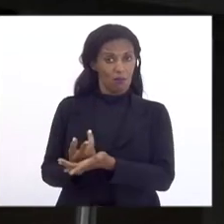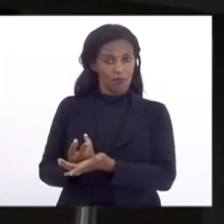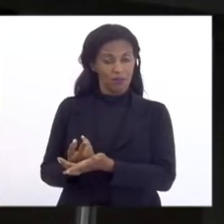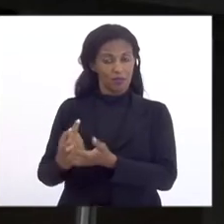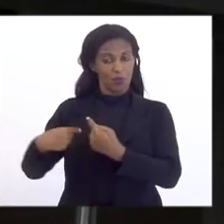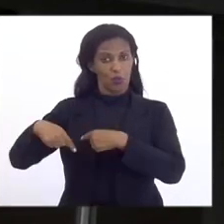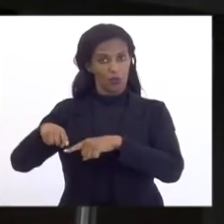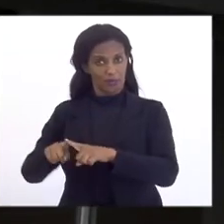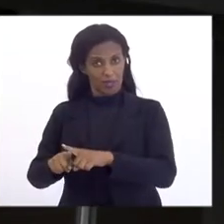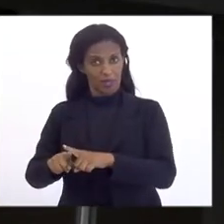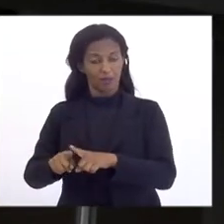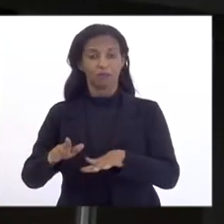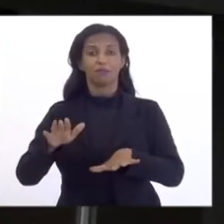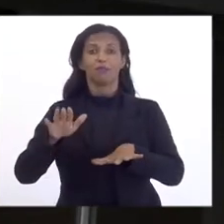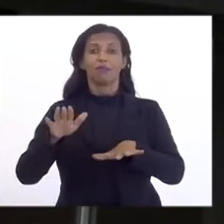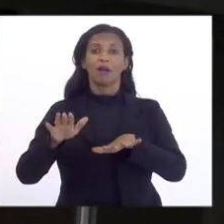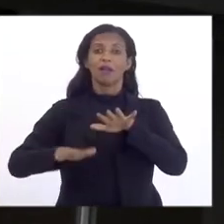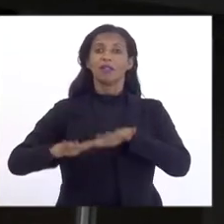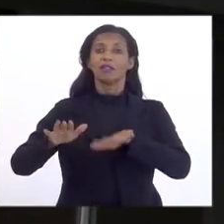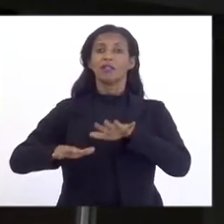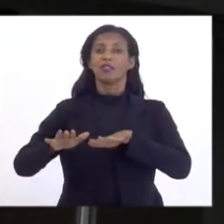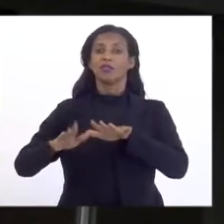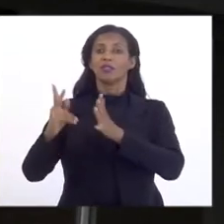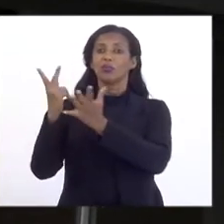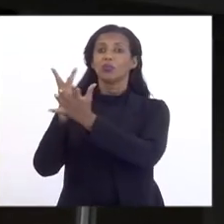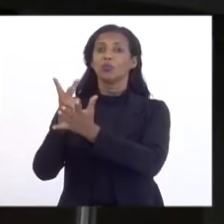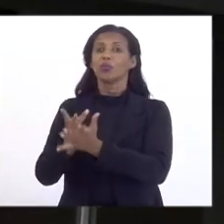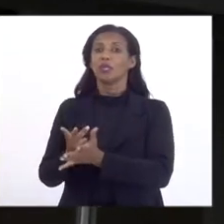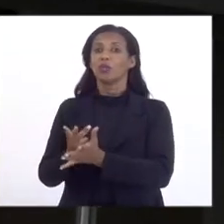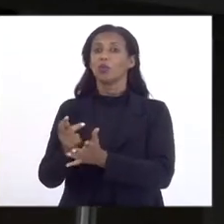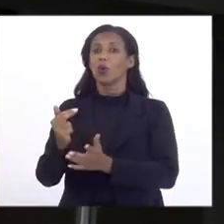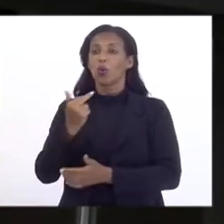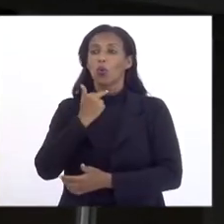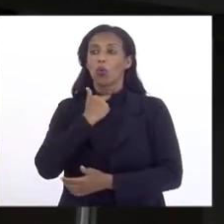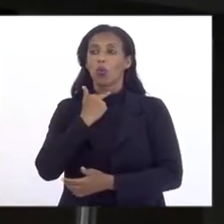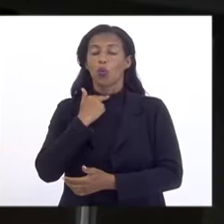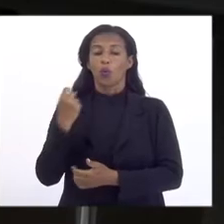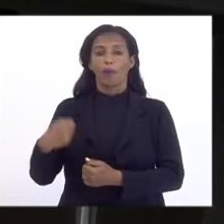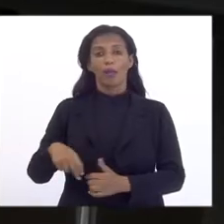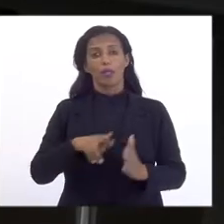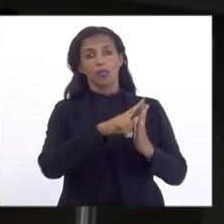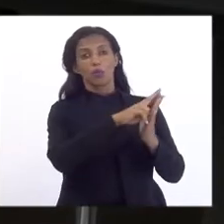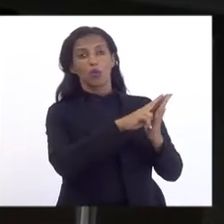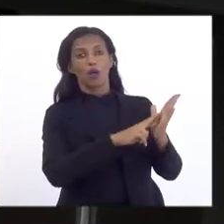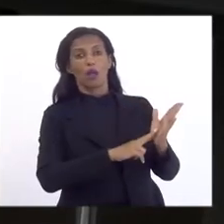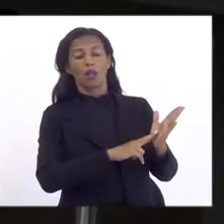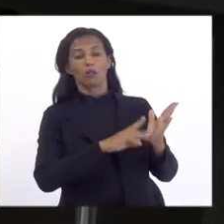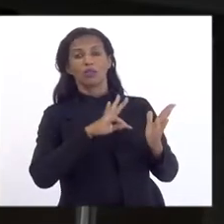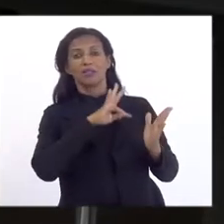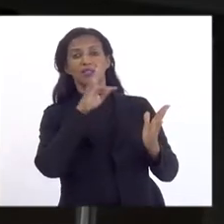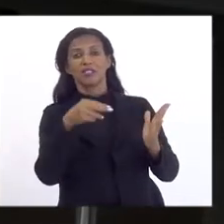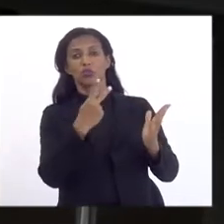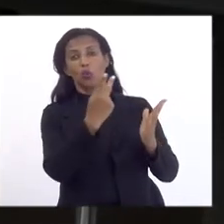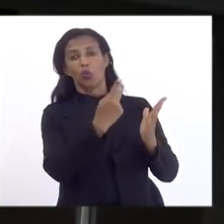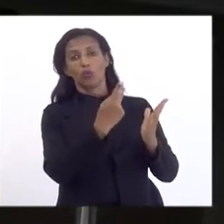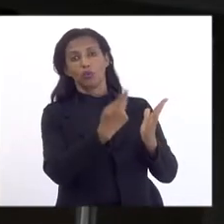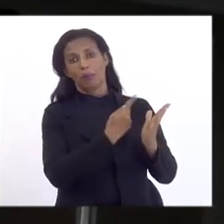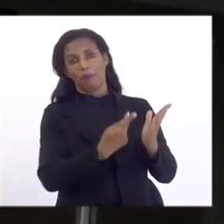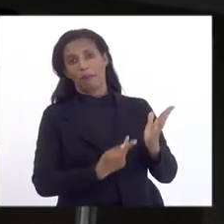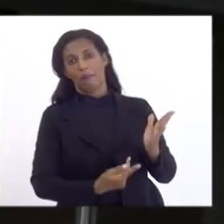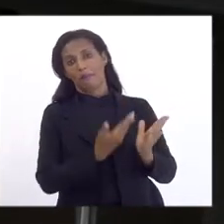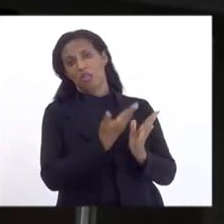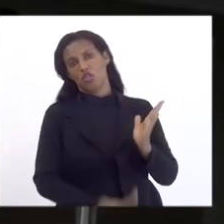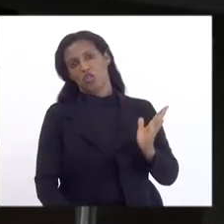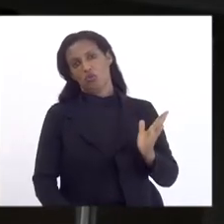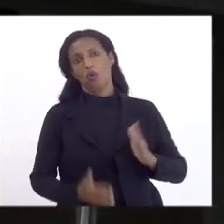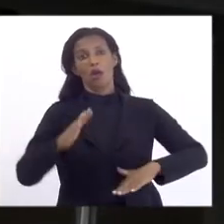muitas vezes, a exacerbação não merece que o relatório seja todo condenado. Basta,